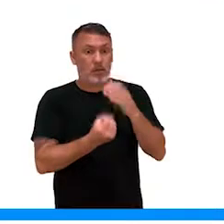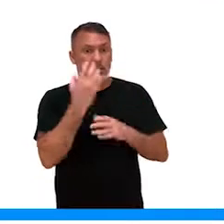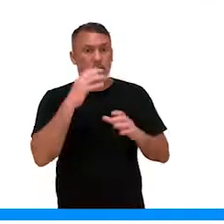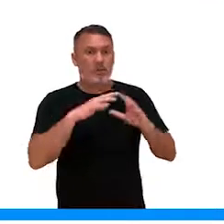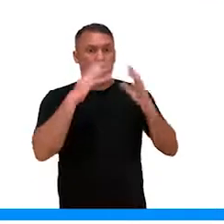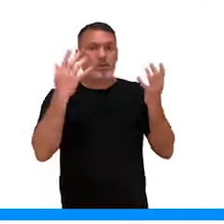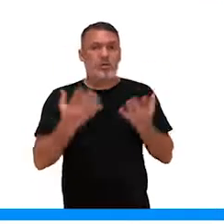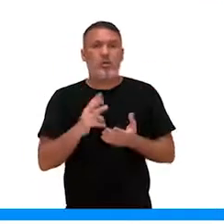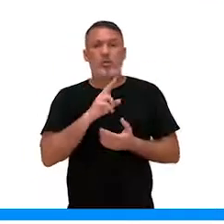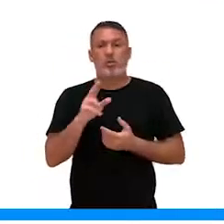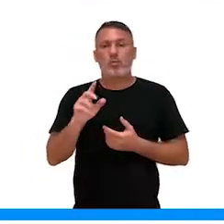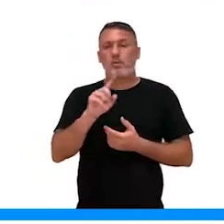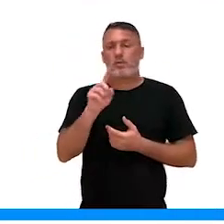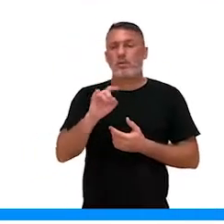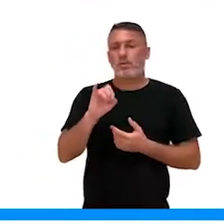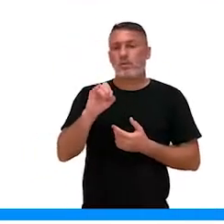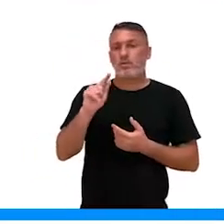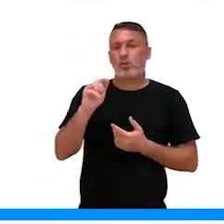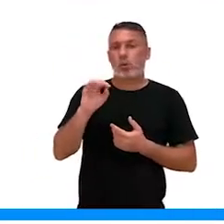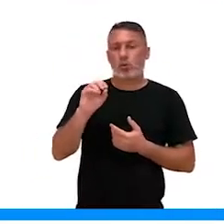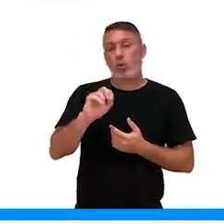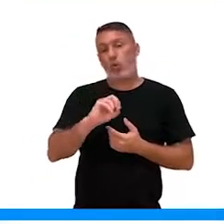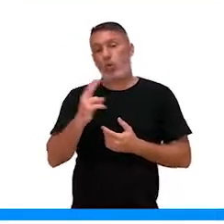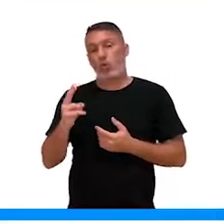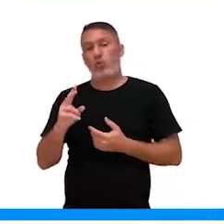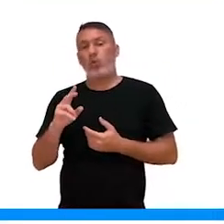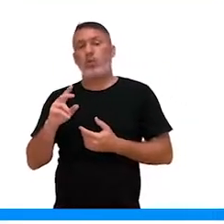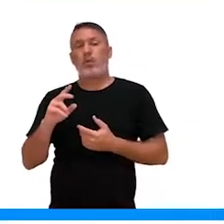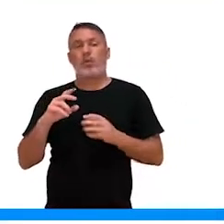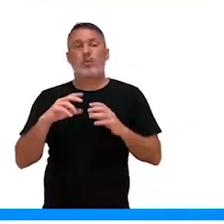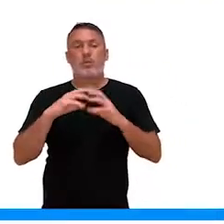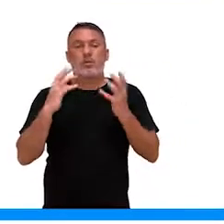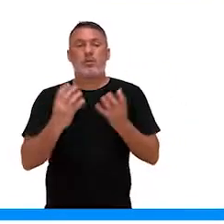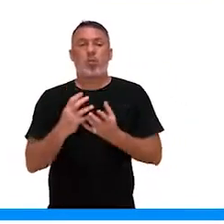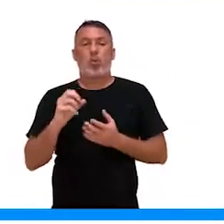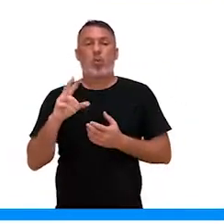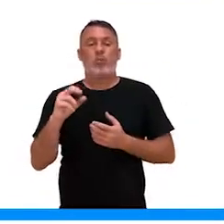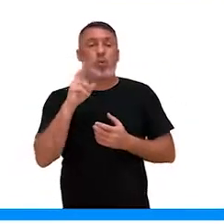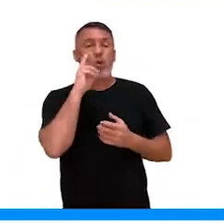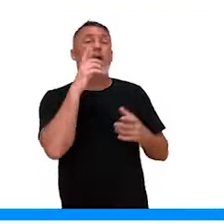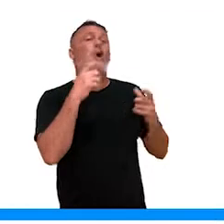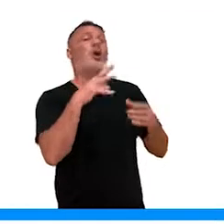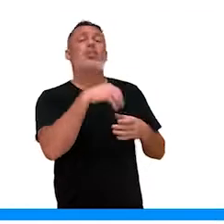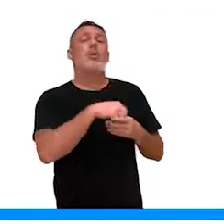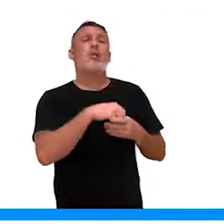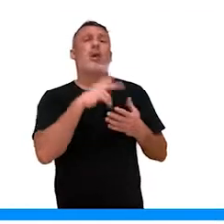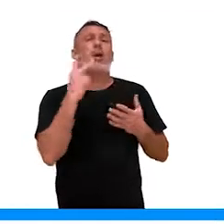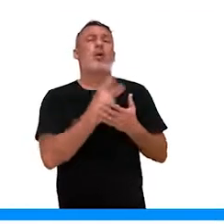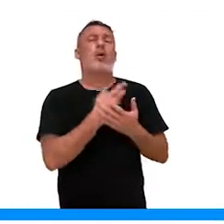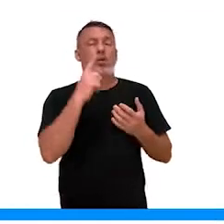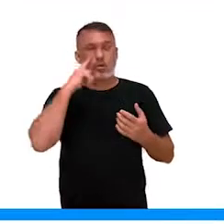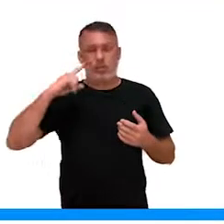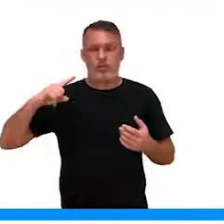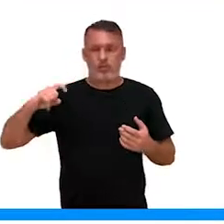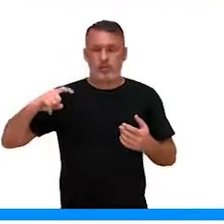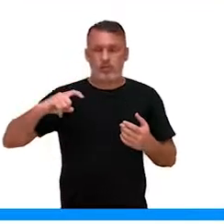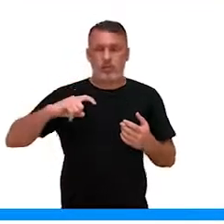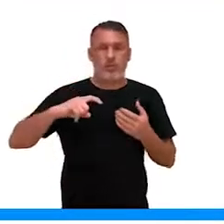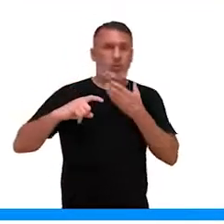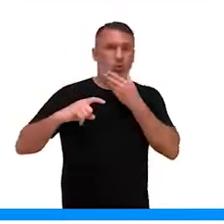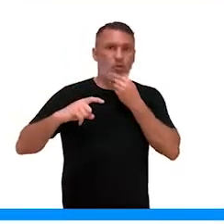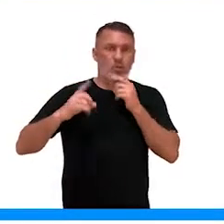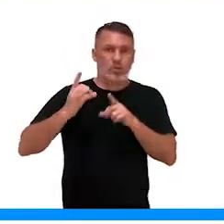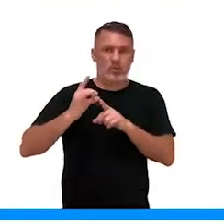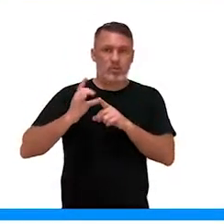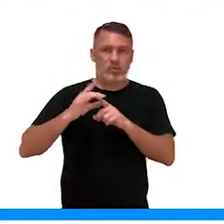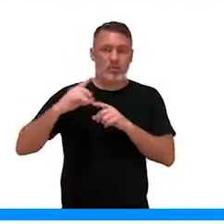E isso vai originar o que a gente chama de zigoto ou célula-ovo. Onde que isso vai acontecer? O